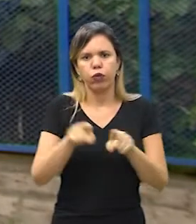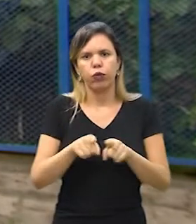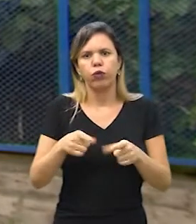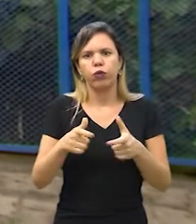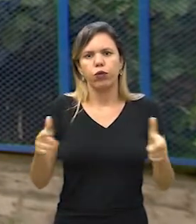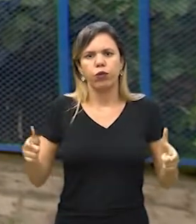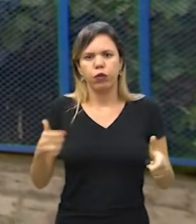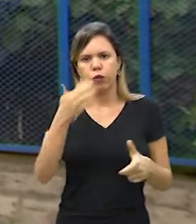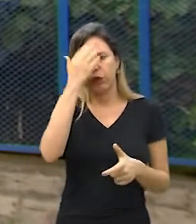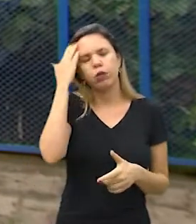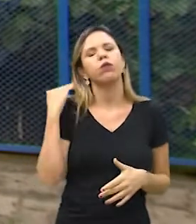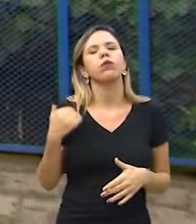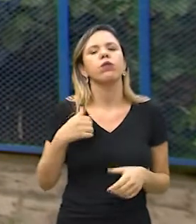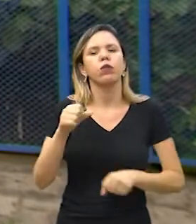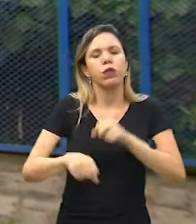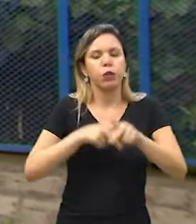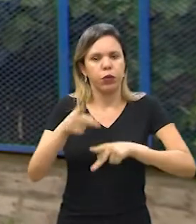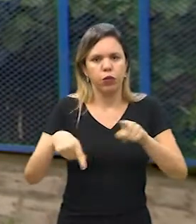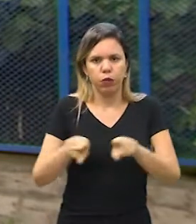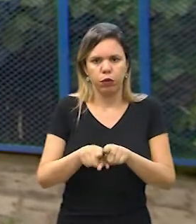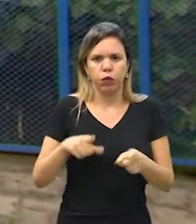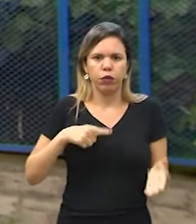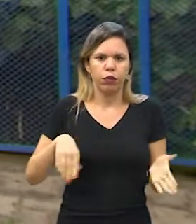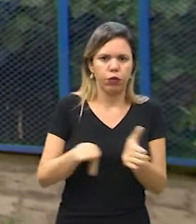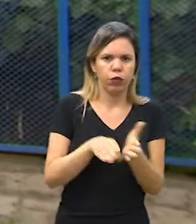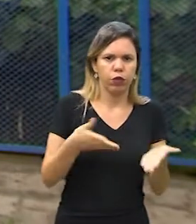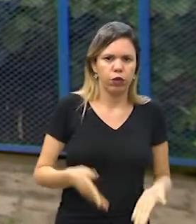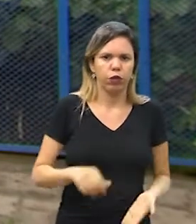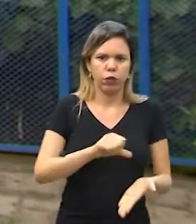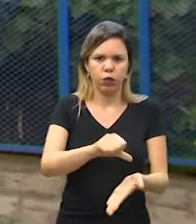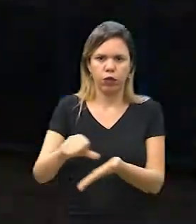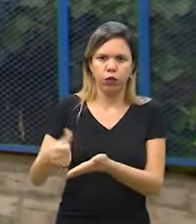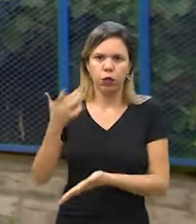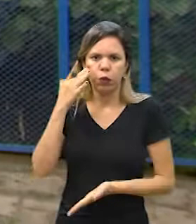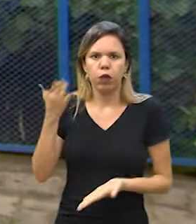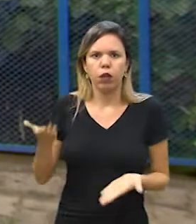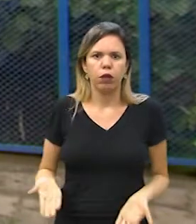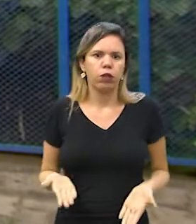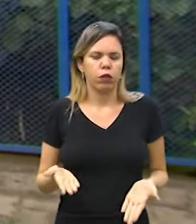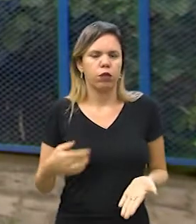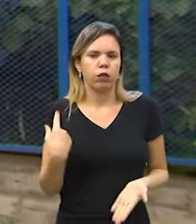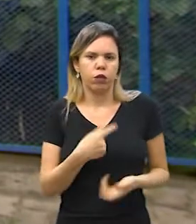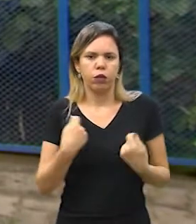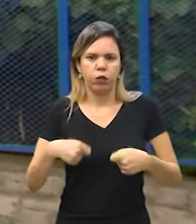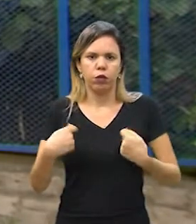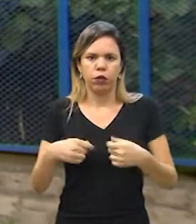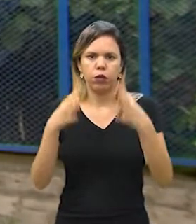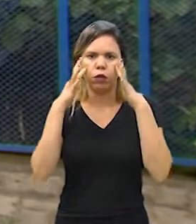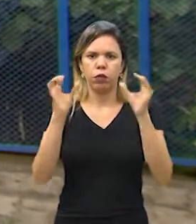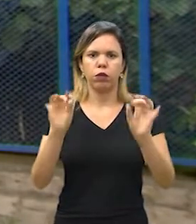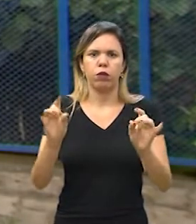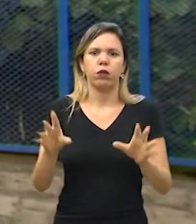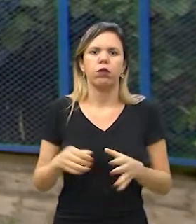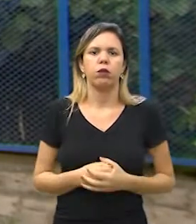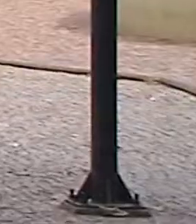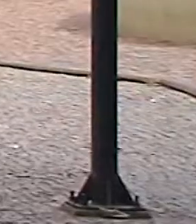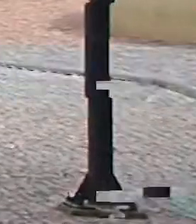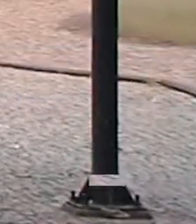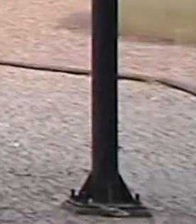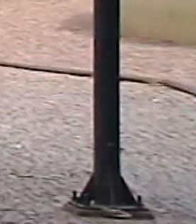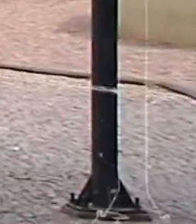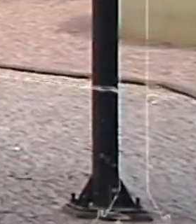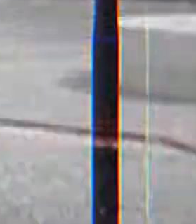incrível cada vez mais os ciclistas também tem vindo para sua região Então acho que nós precisamos dar uma atenção